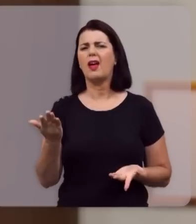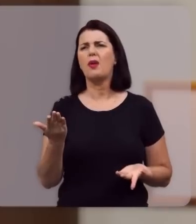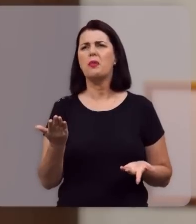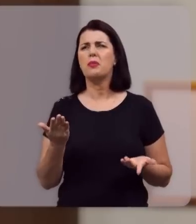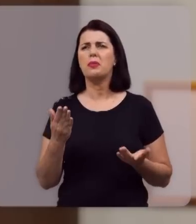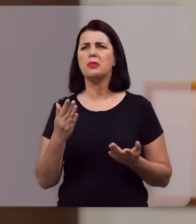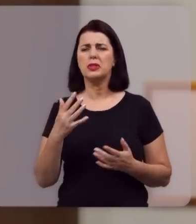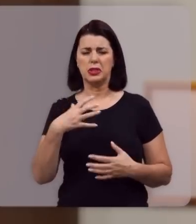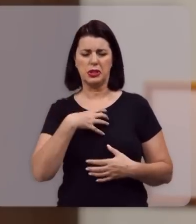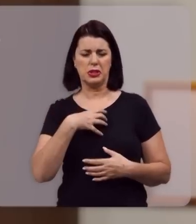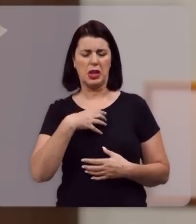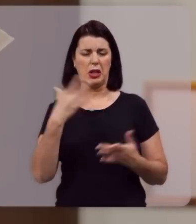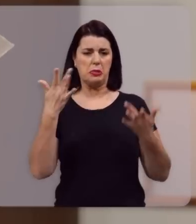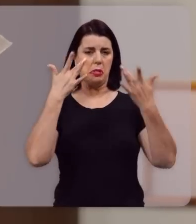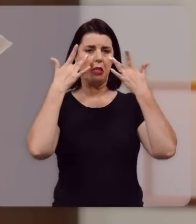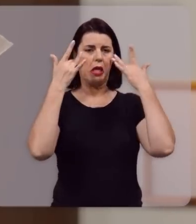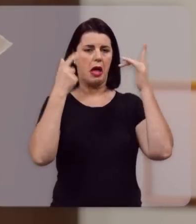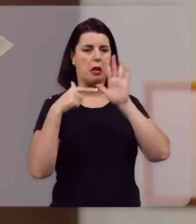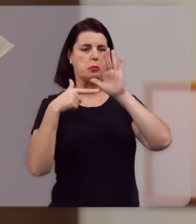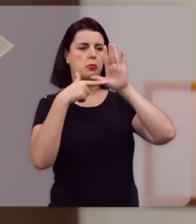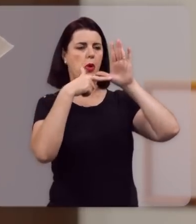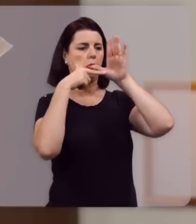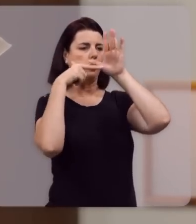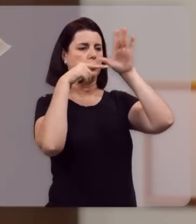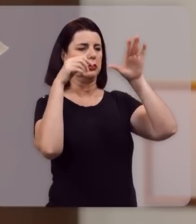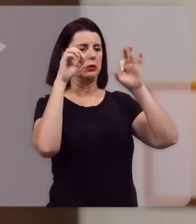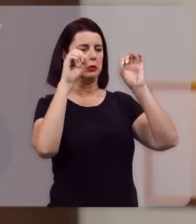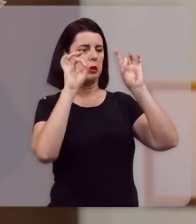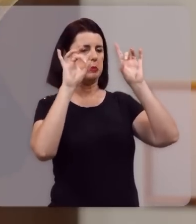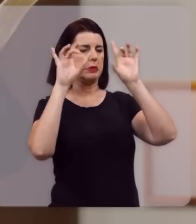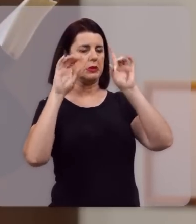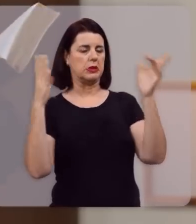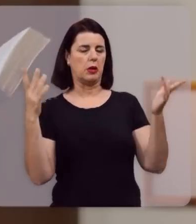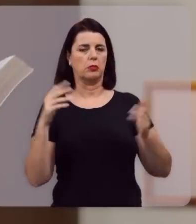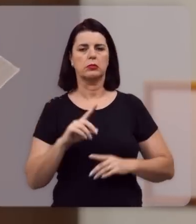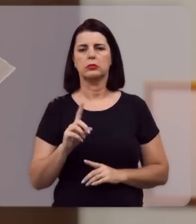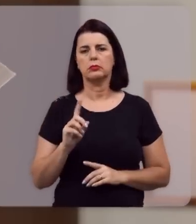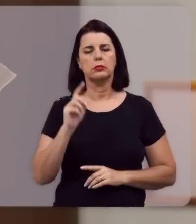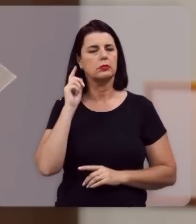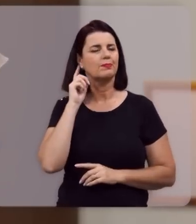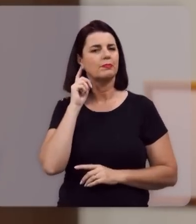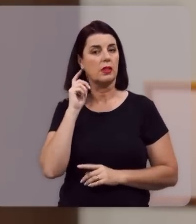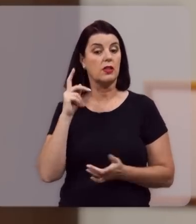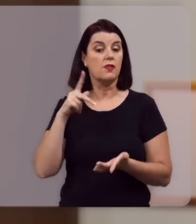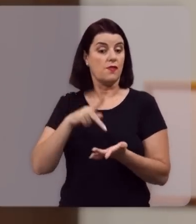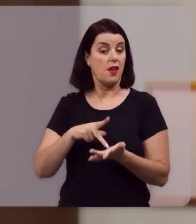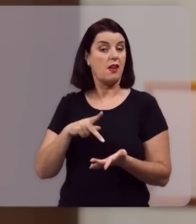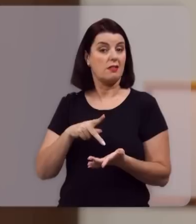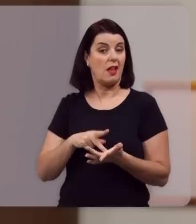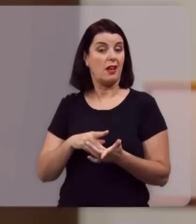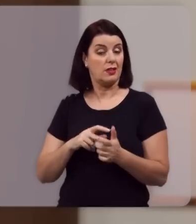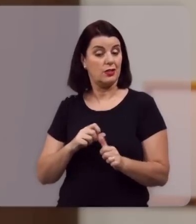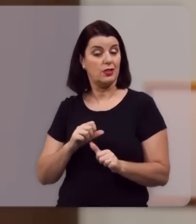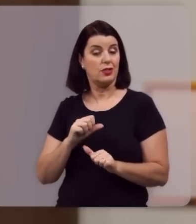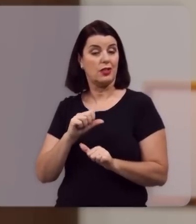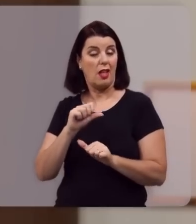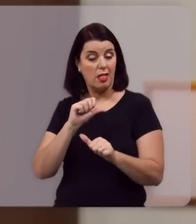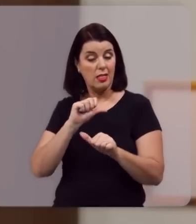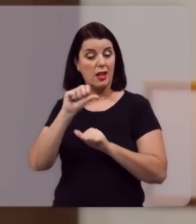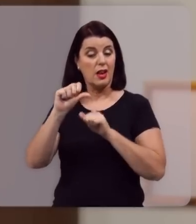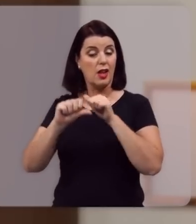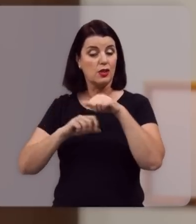Não uma forma aparente, teatral, não apenas uma misura. De fato, ele